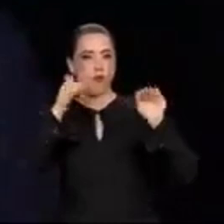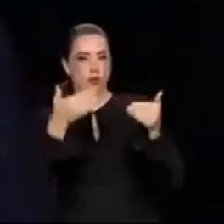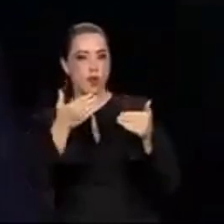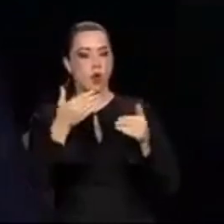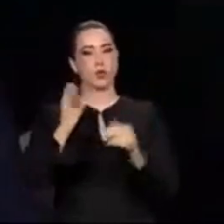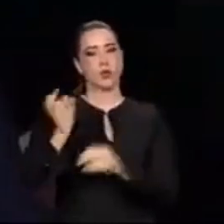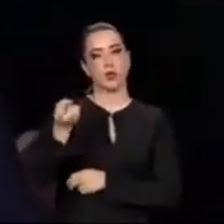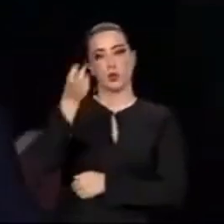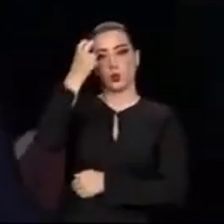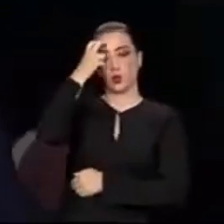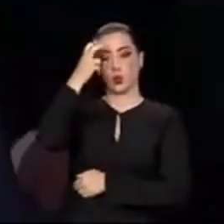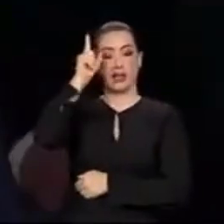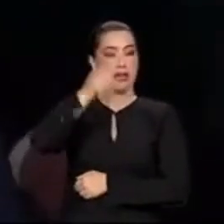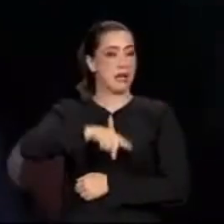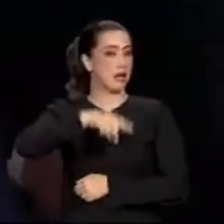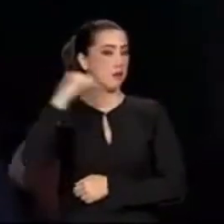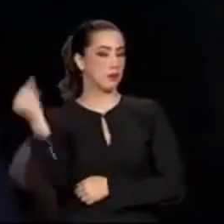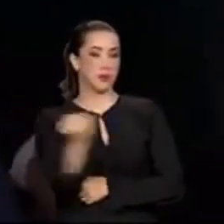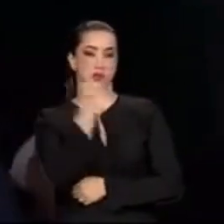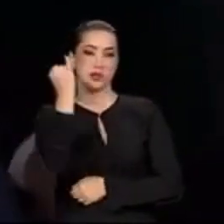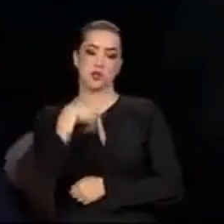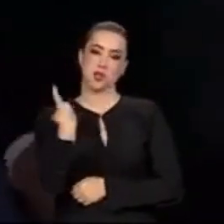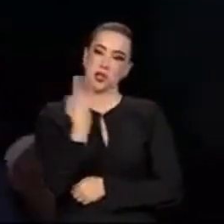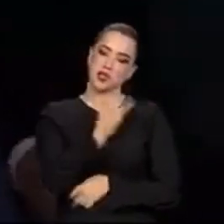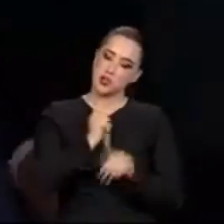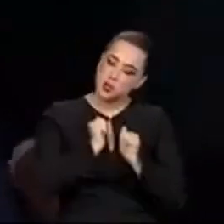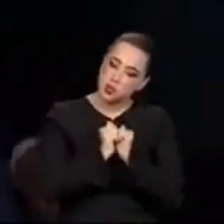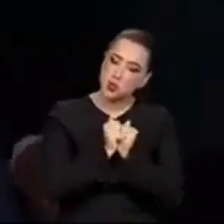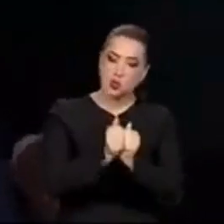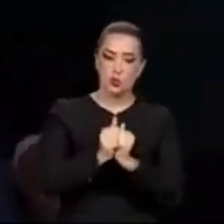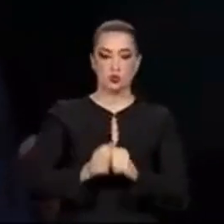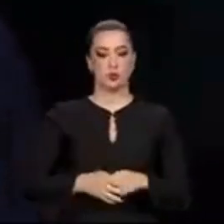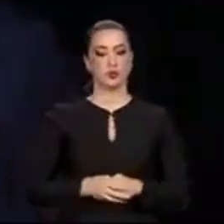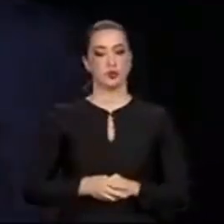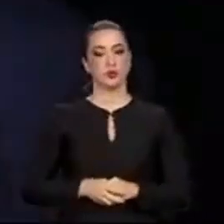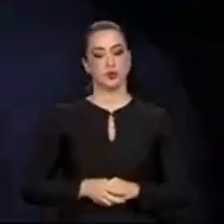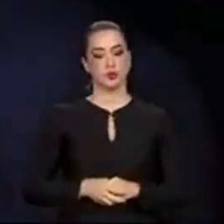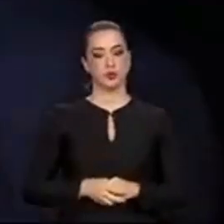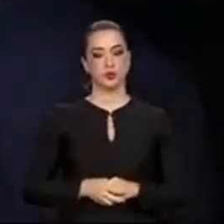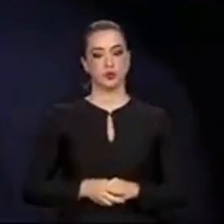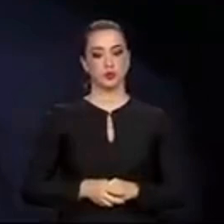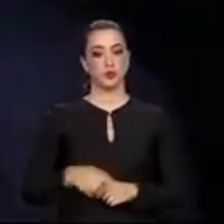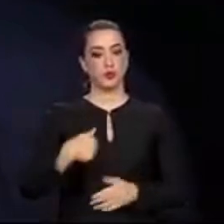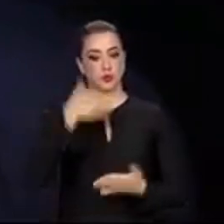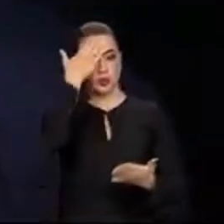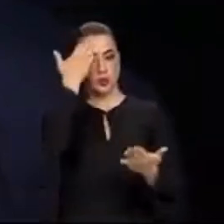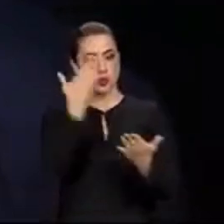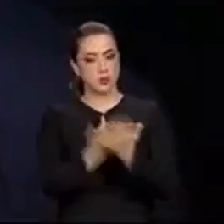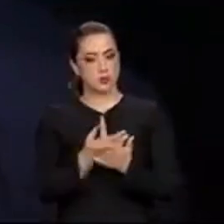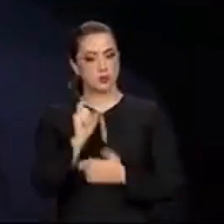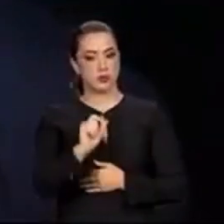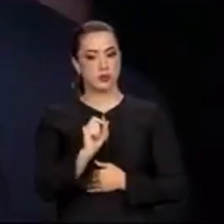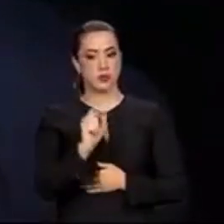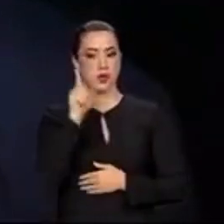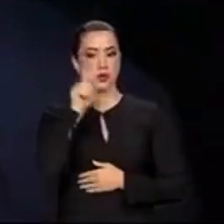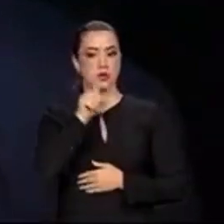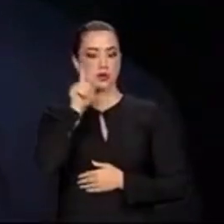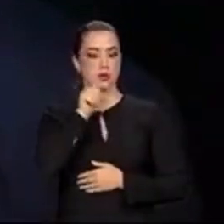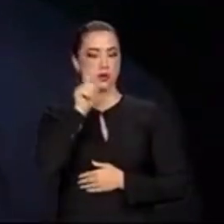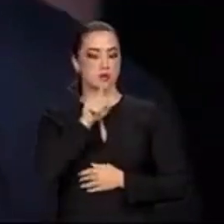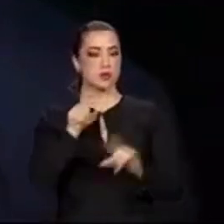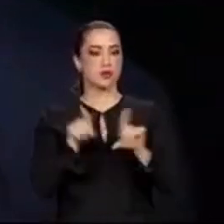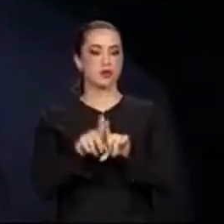cultural é muito importante que nós estejamos juntos e eu tenho certeza que os Estados